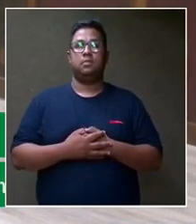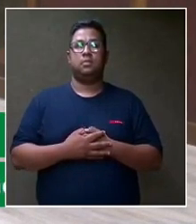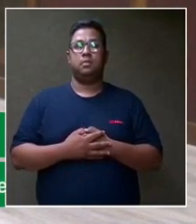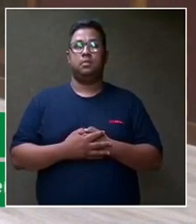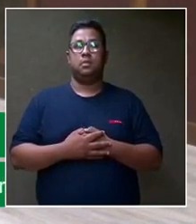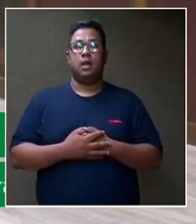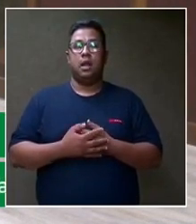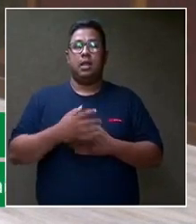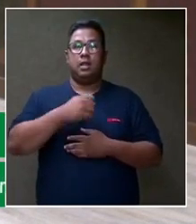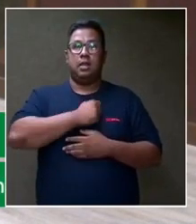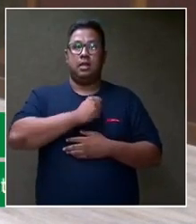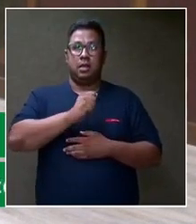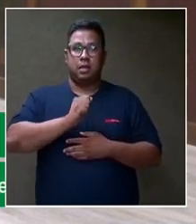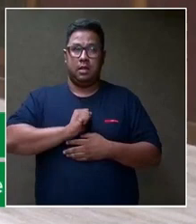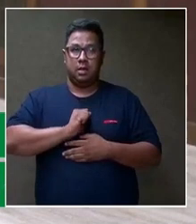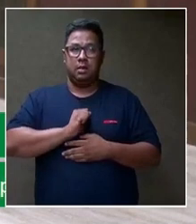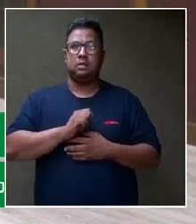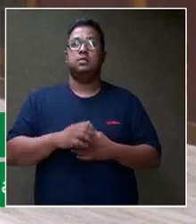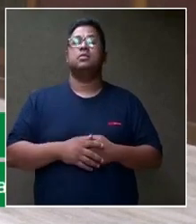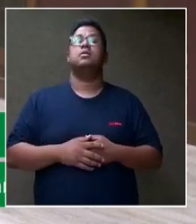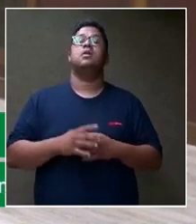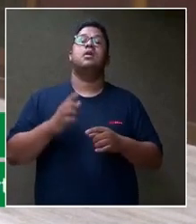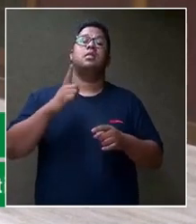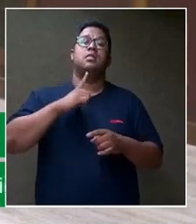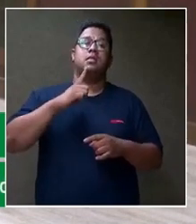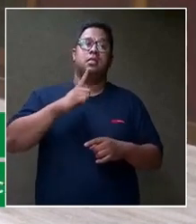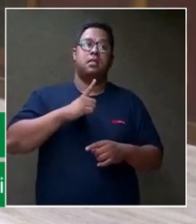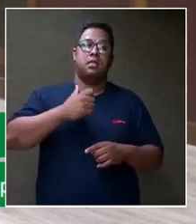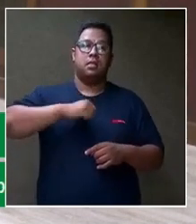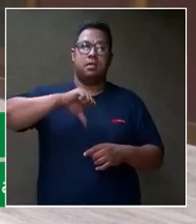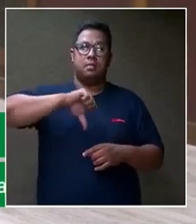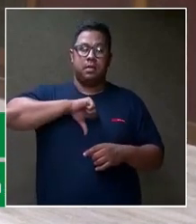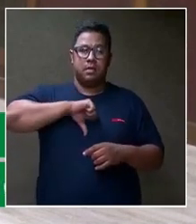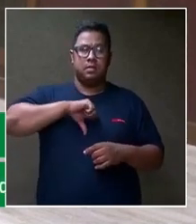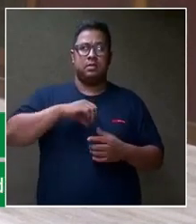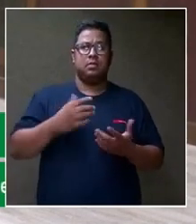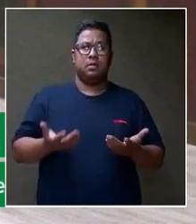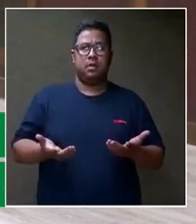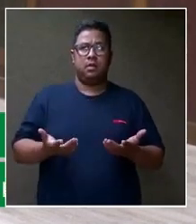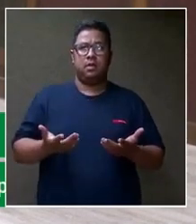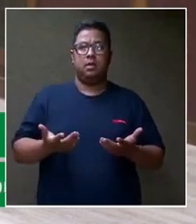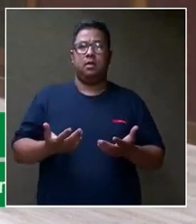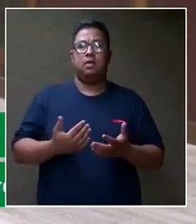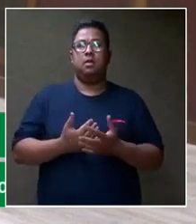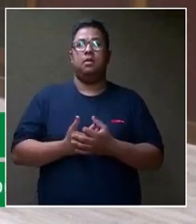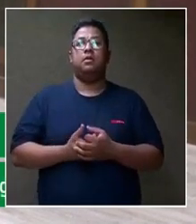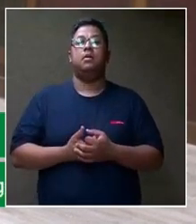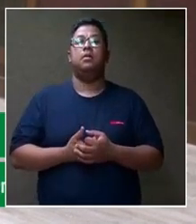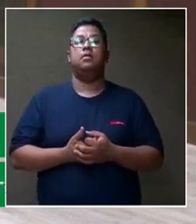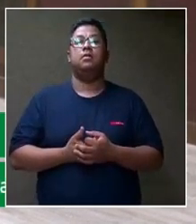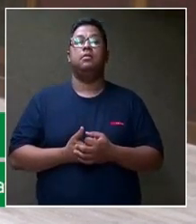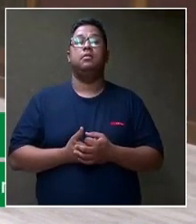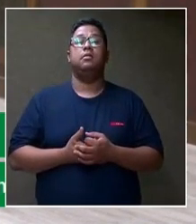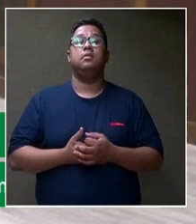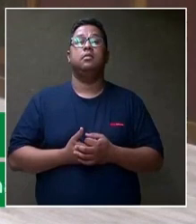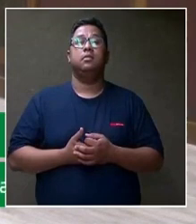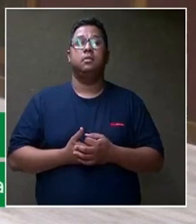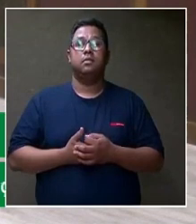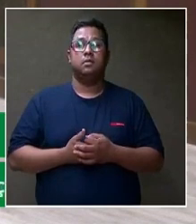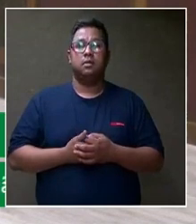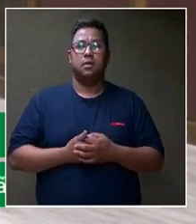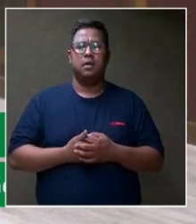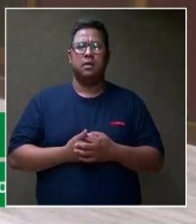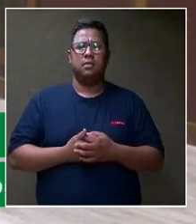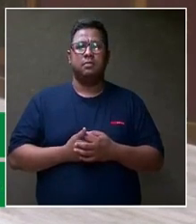delegacia, delegacia tem uma ação diferente. Ela diz que ele tinha tendência depressiva. No juízo, ela cita a perda da mãe dele, que ele tinha convivia